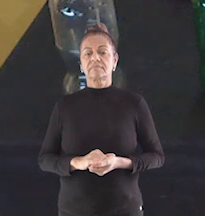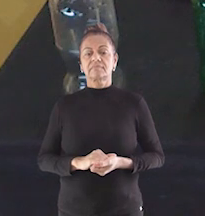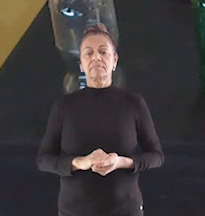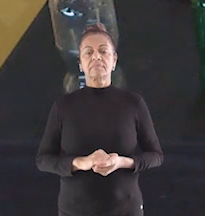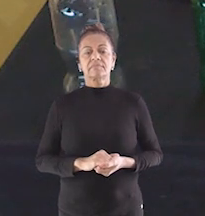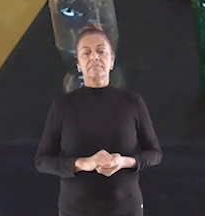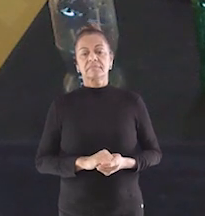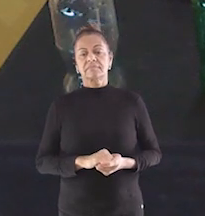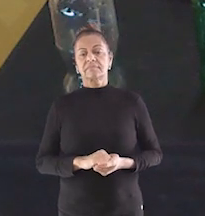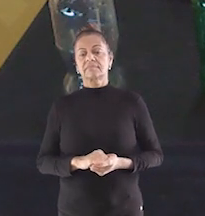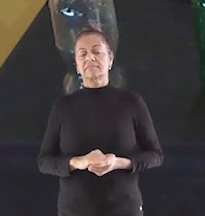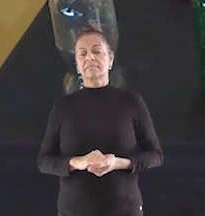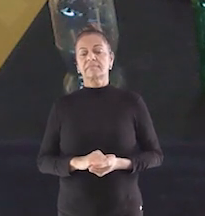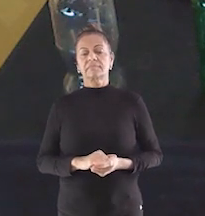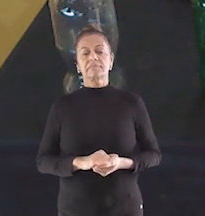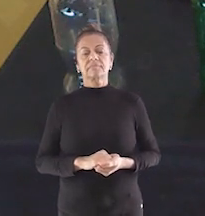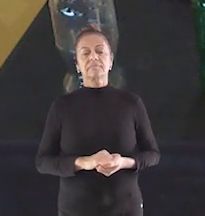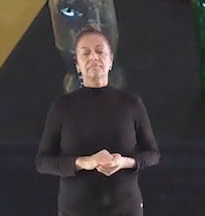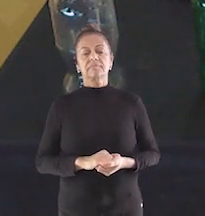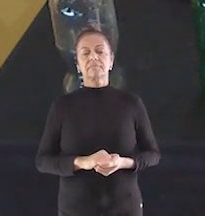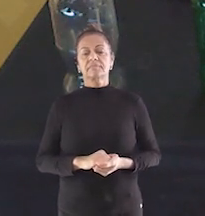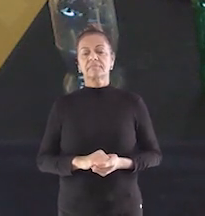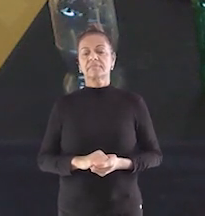a parte externa do vulcão.